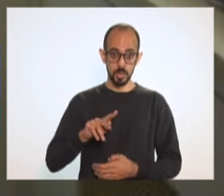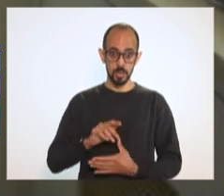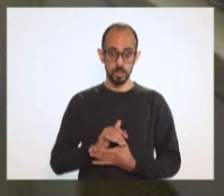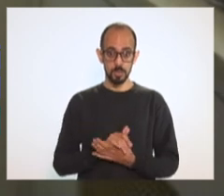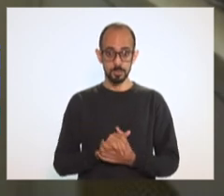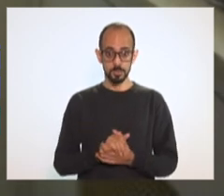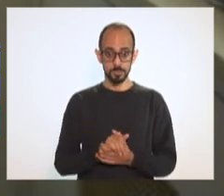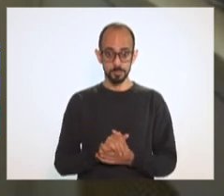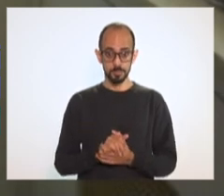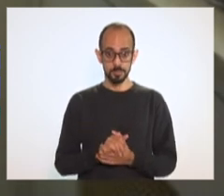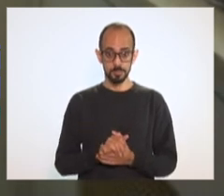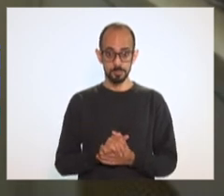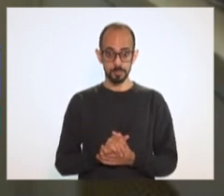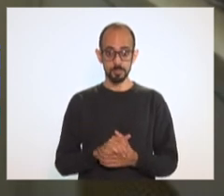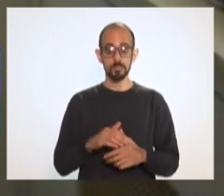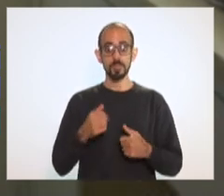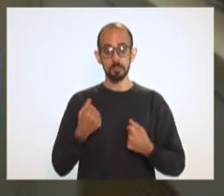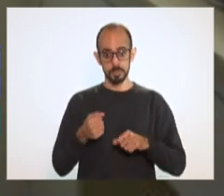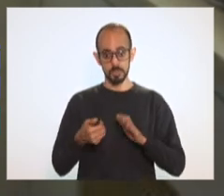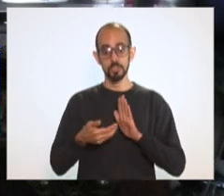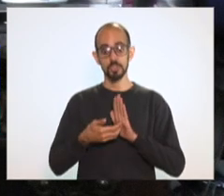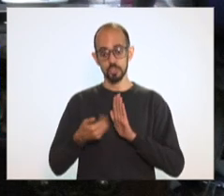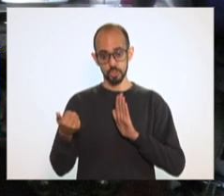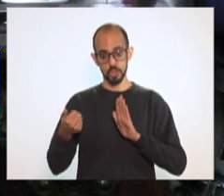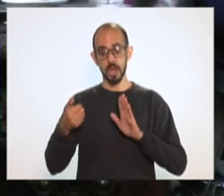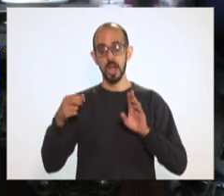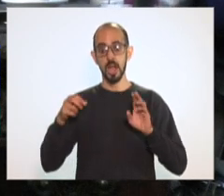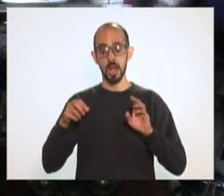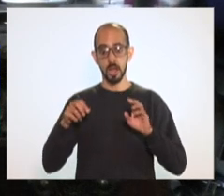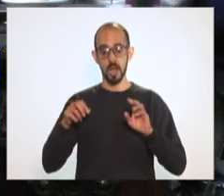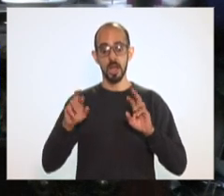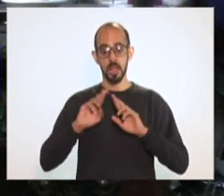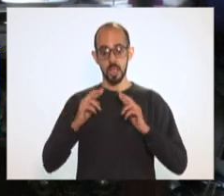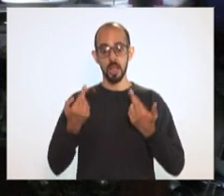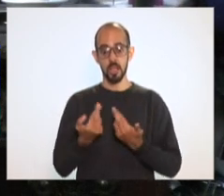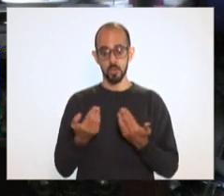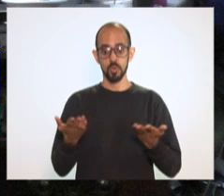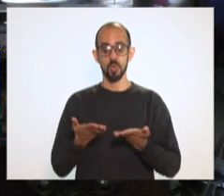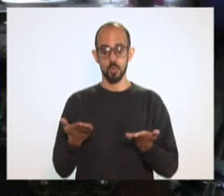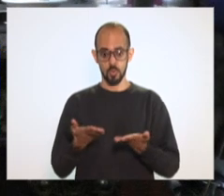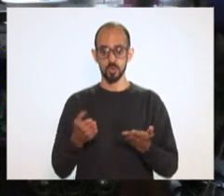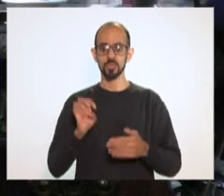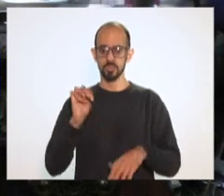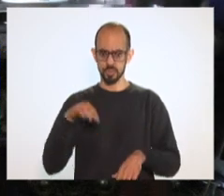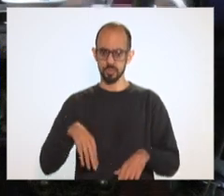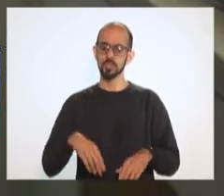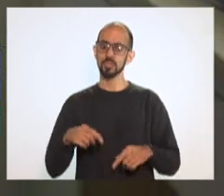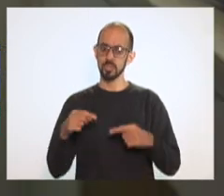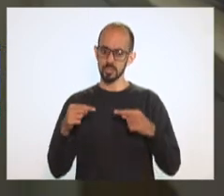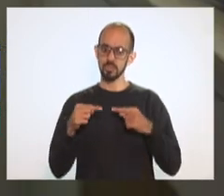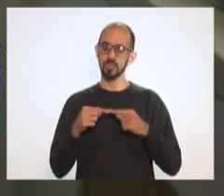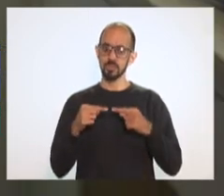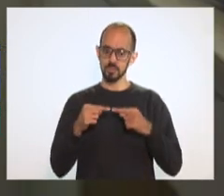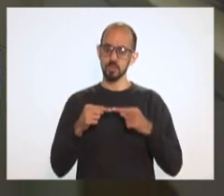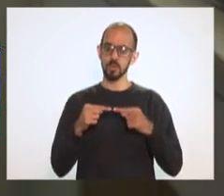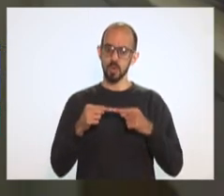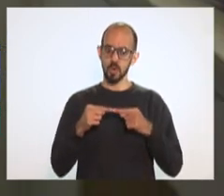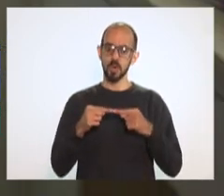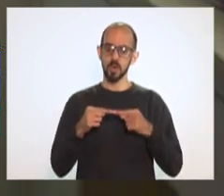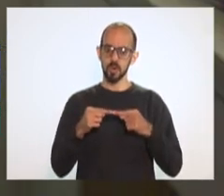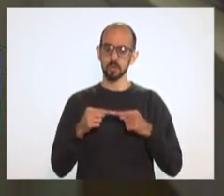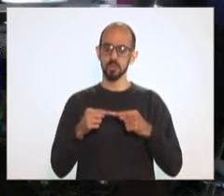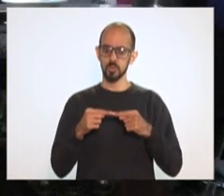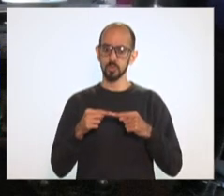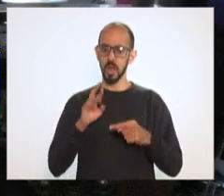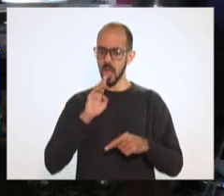Tem que sair de pauta, sim. Estudei direitinho, Luiz? É, é, é perfeito. Noel tem razão, mas o Pachico tem razão.